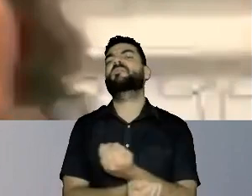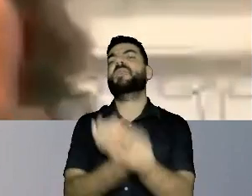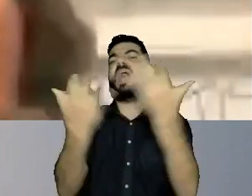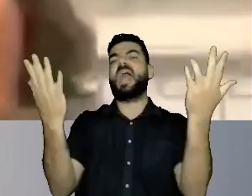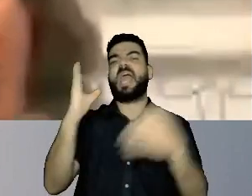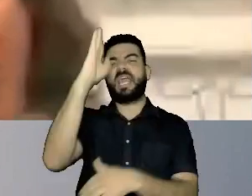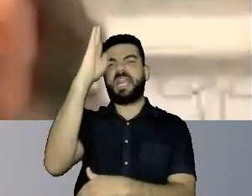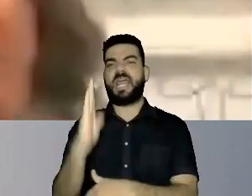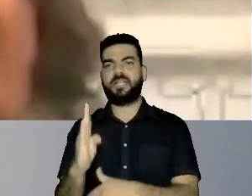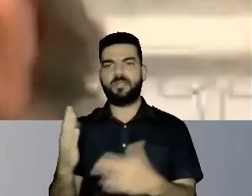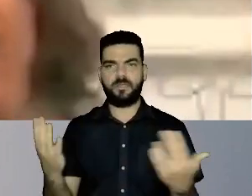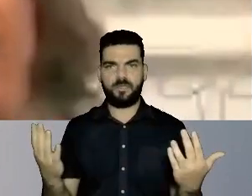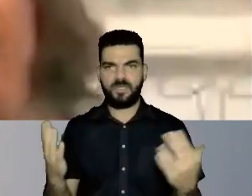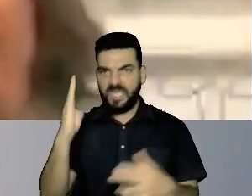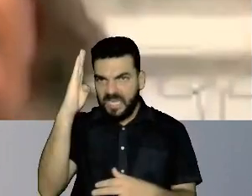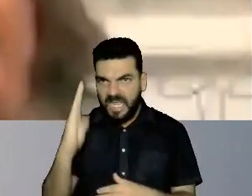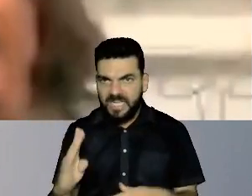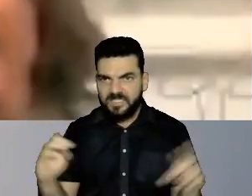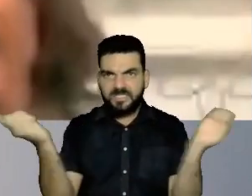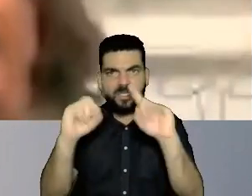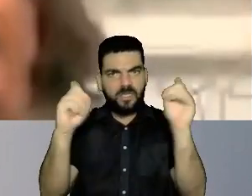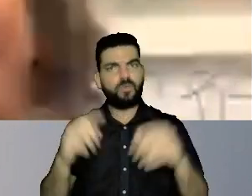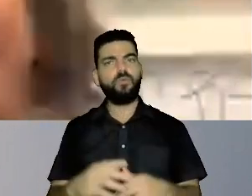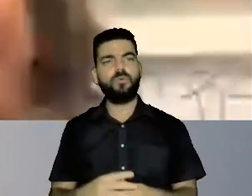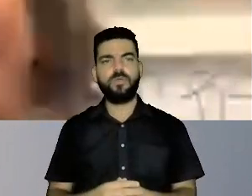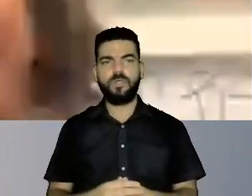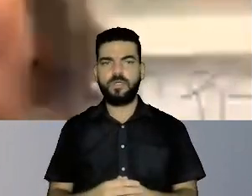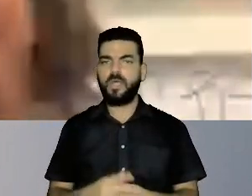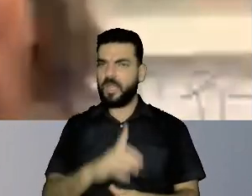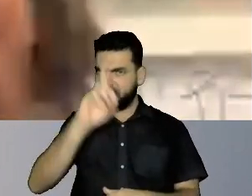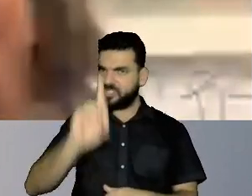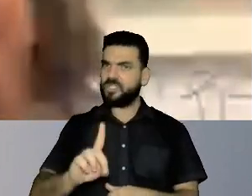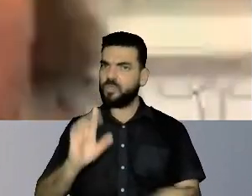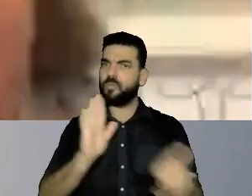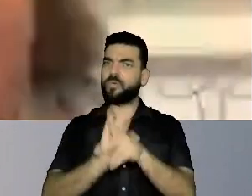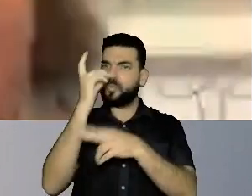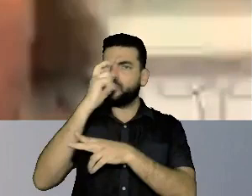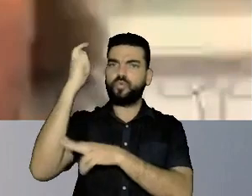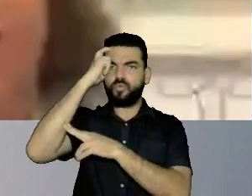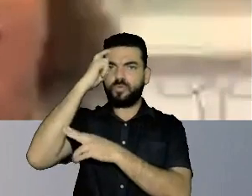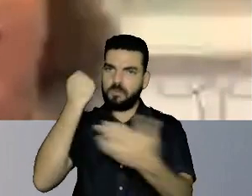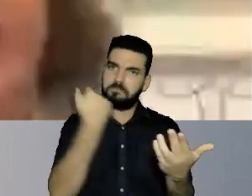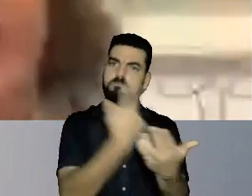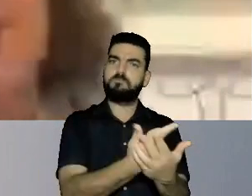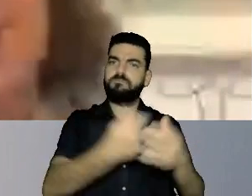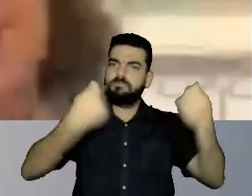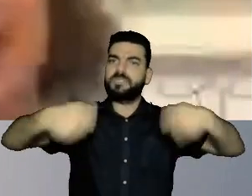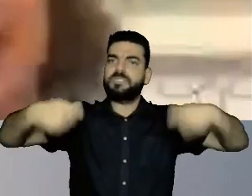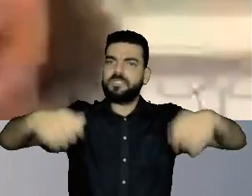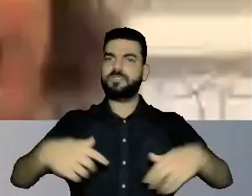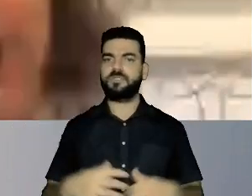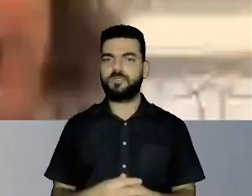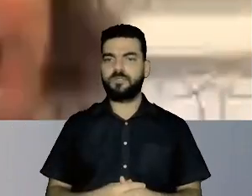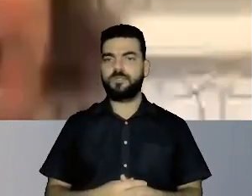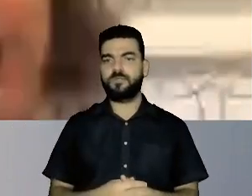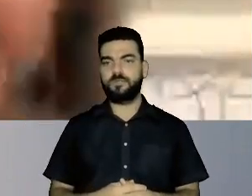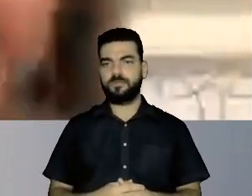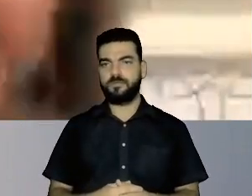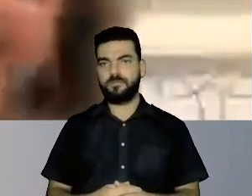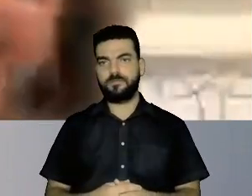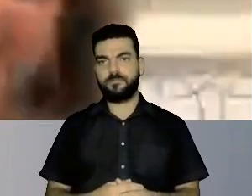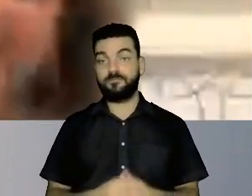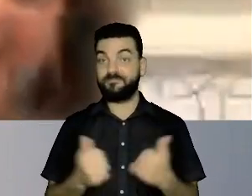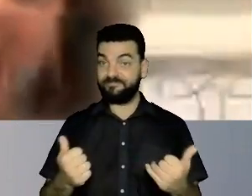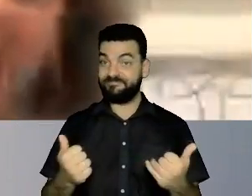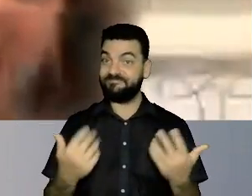que as mulheres podem também ocupar esses espaços e não serem um coletivo, né? Elas serem